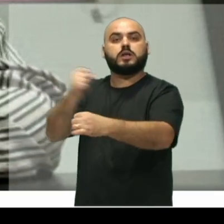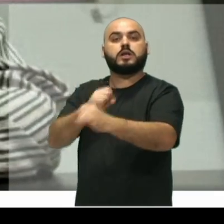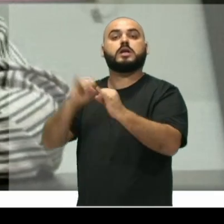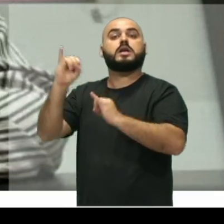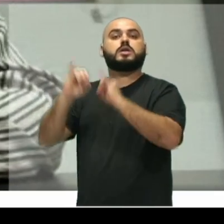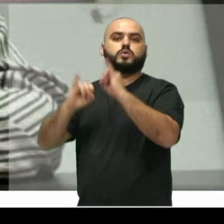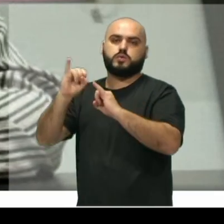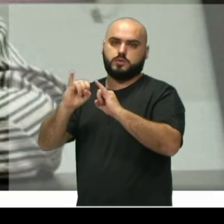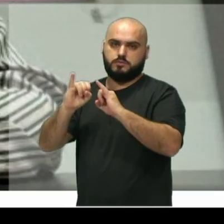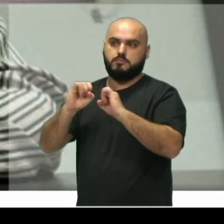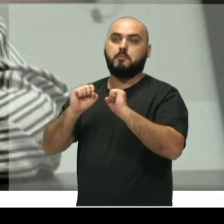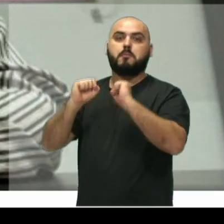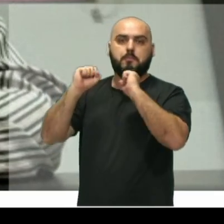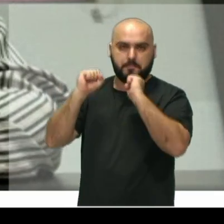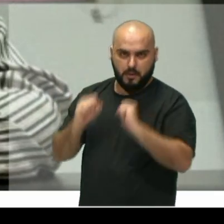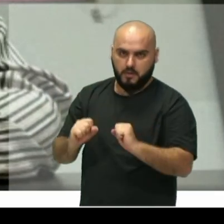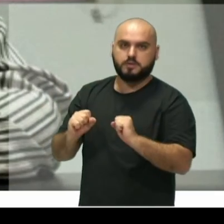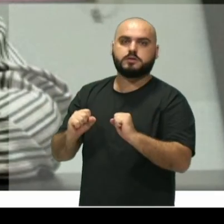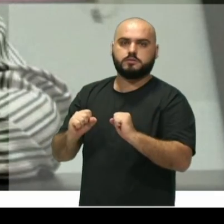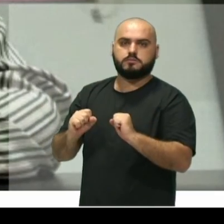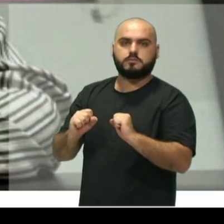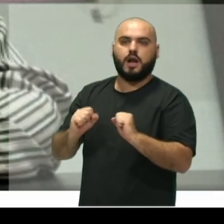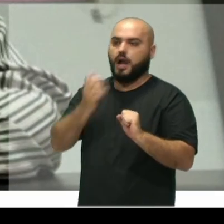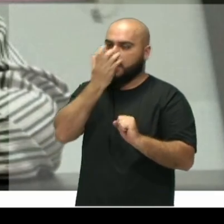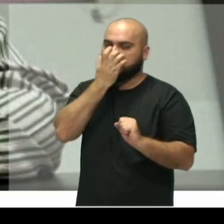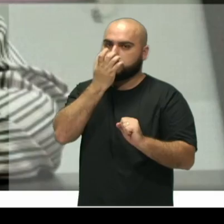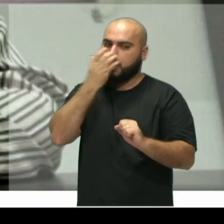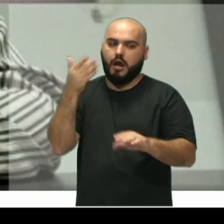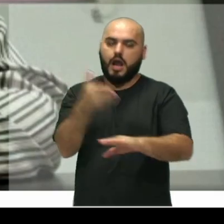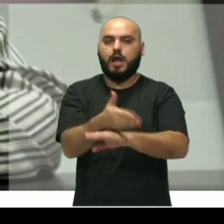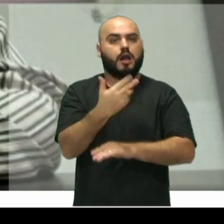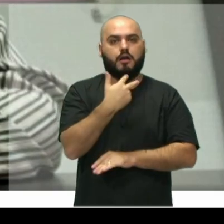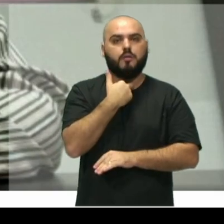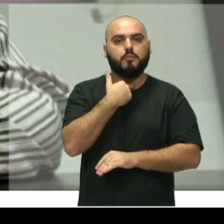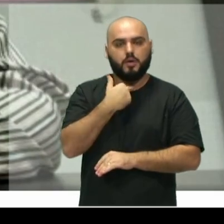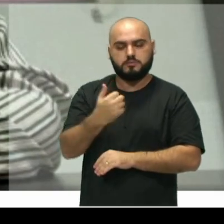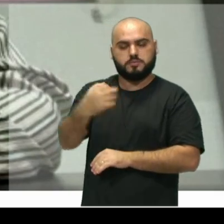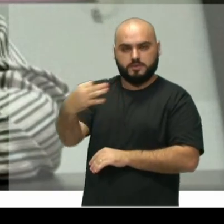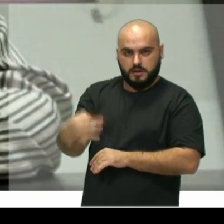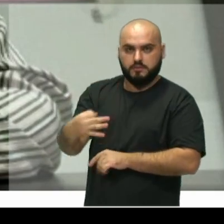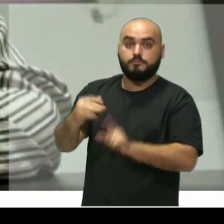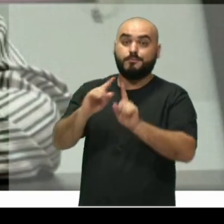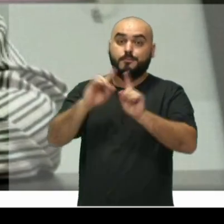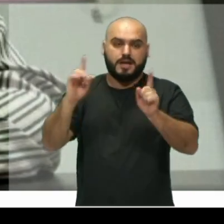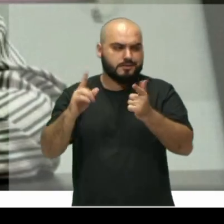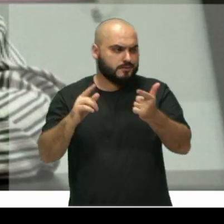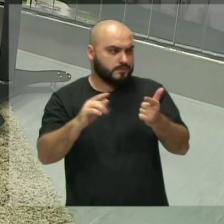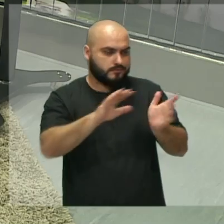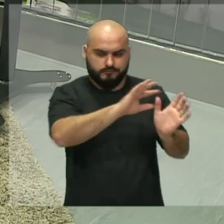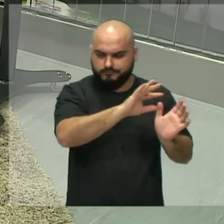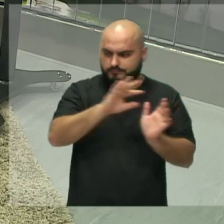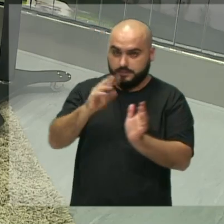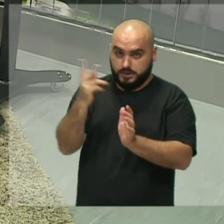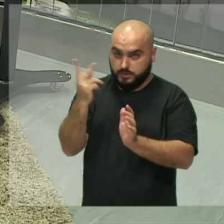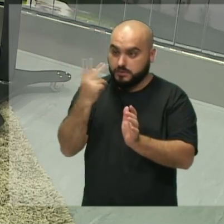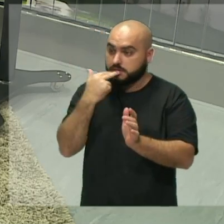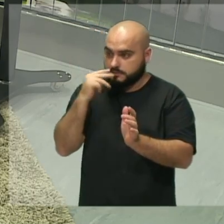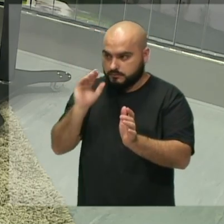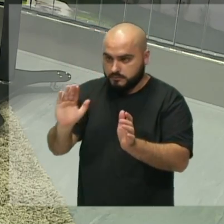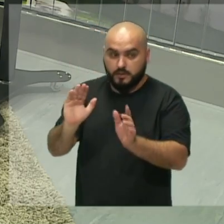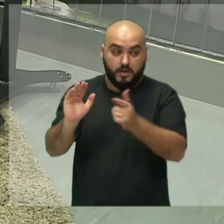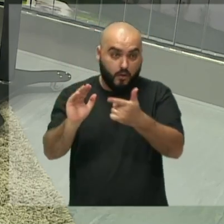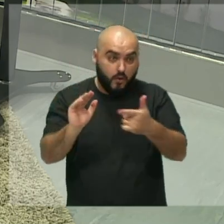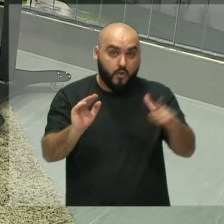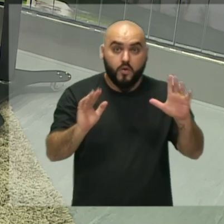legislação municipal, que o município de São Paulo também já está apresentando, para que possamos trazer uma